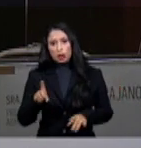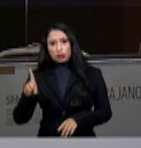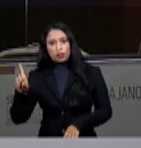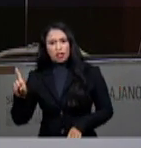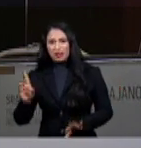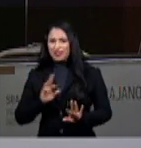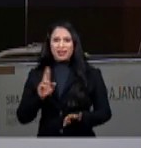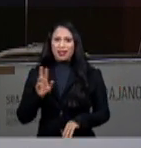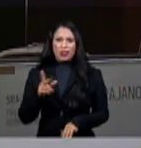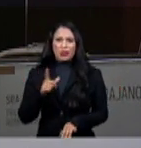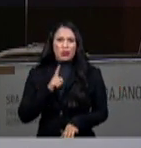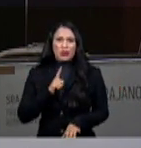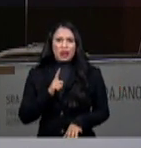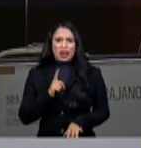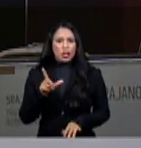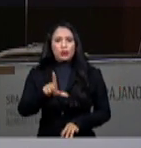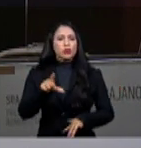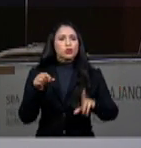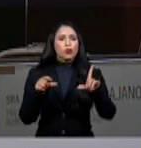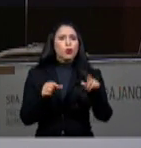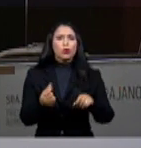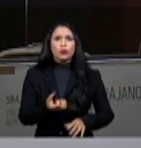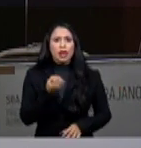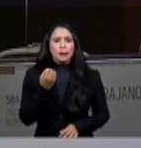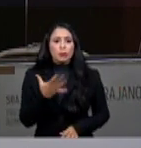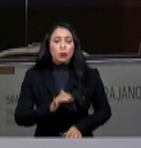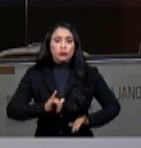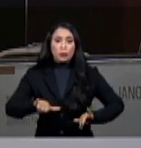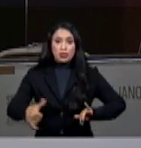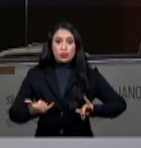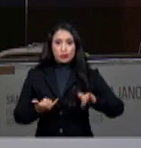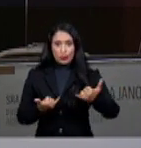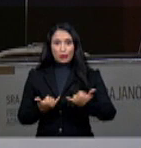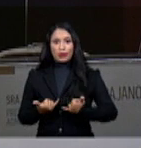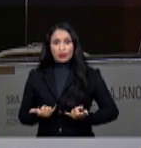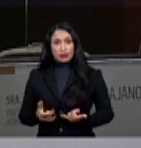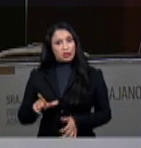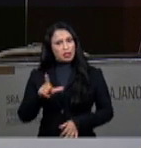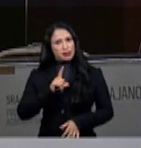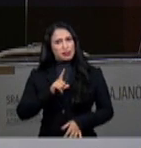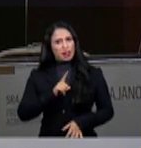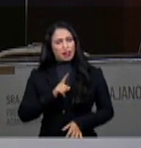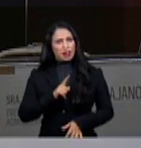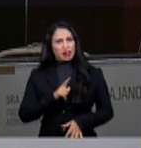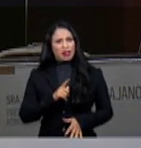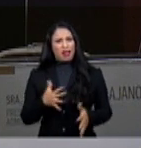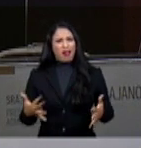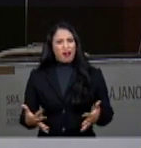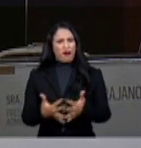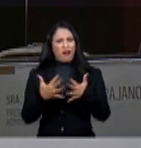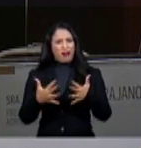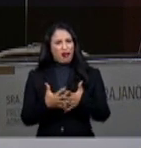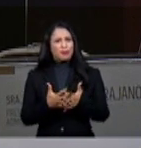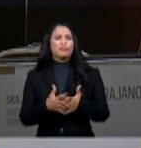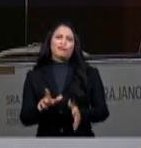isso é o preço que a gente paga ou então as oportunidades estão aí os embaraços vão continuar existindo o que